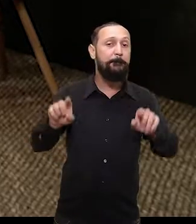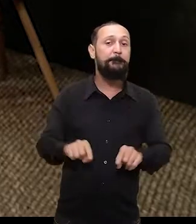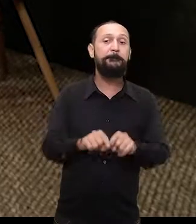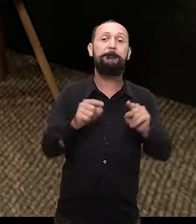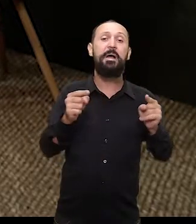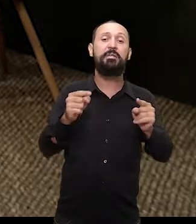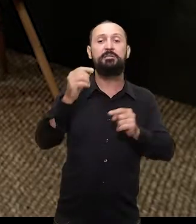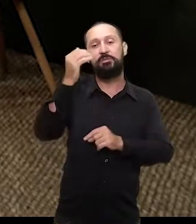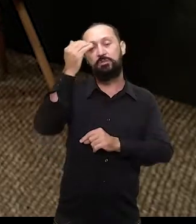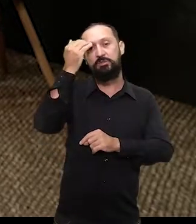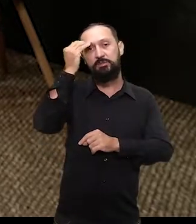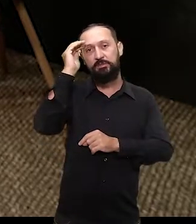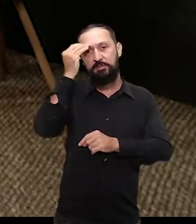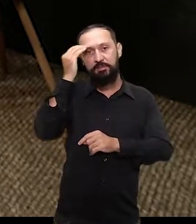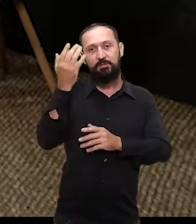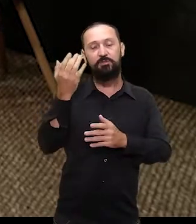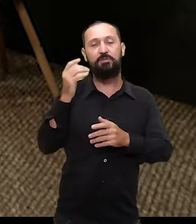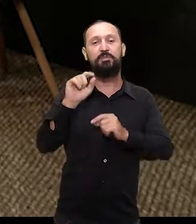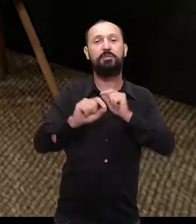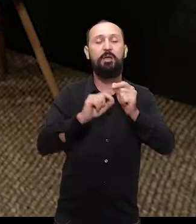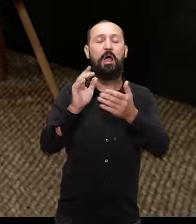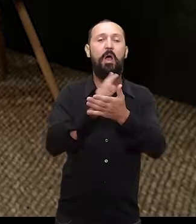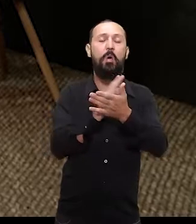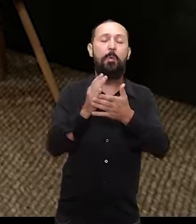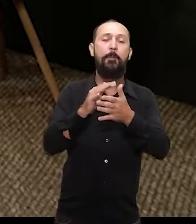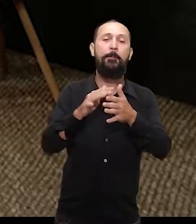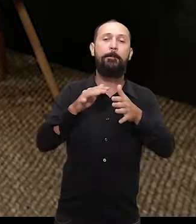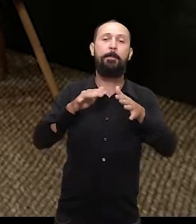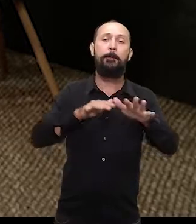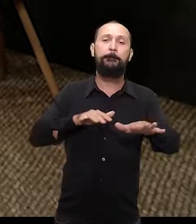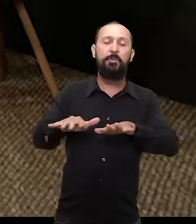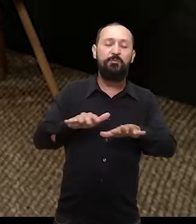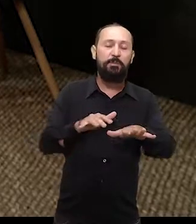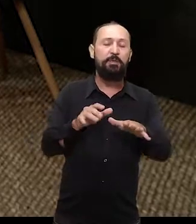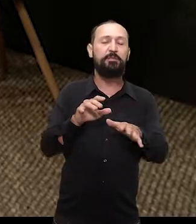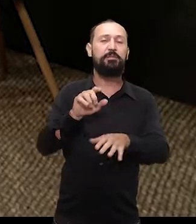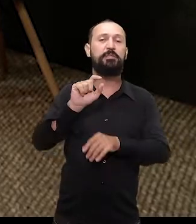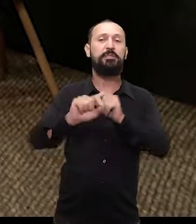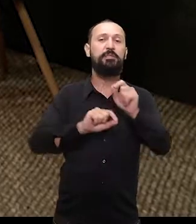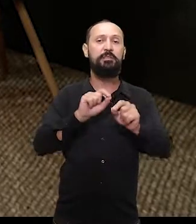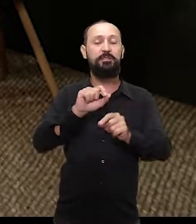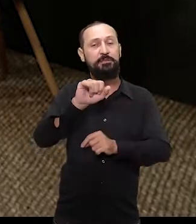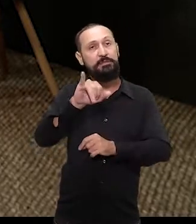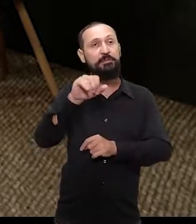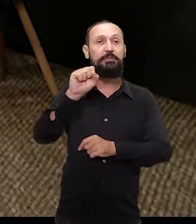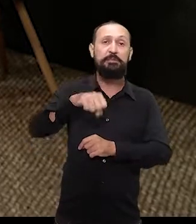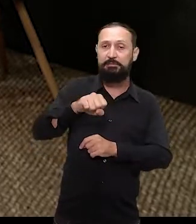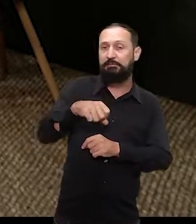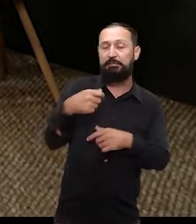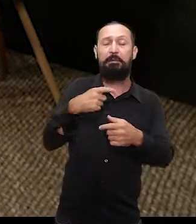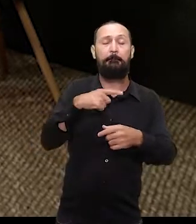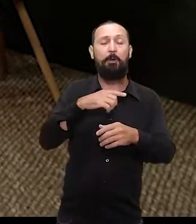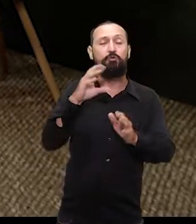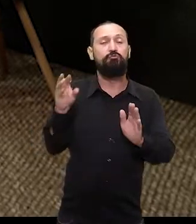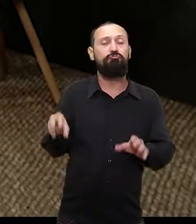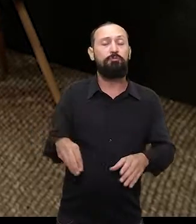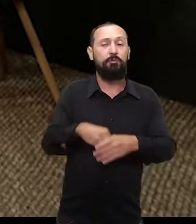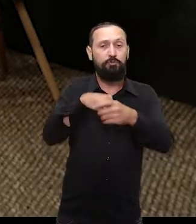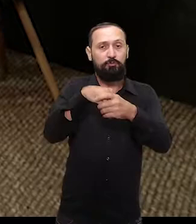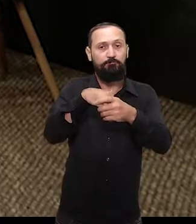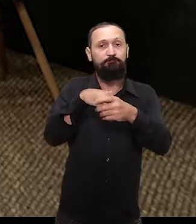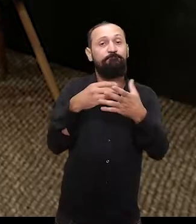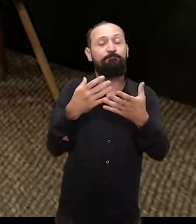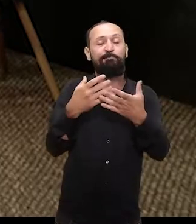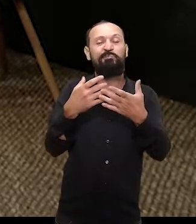respeito mas entendi esse movimento algumas Correias corrente majoritária entende que sim nós